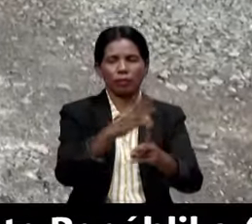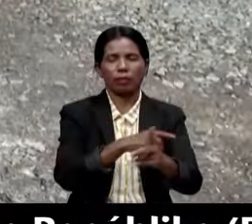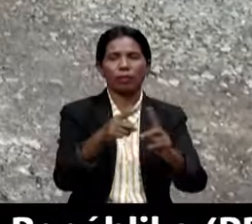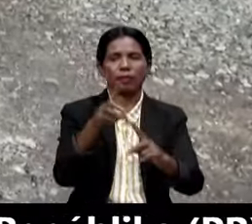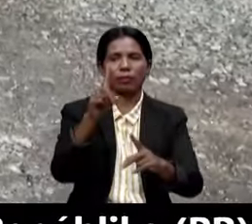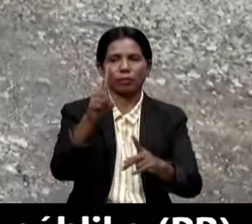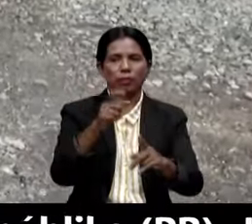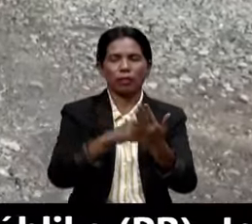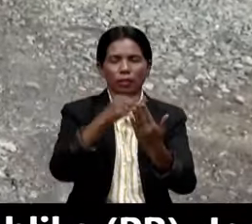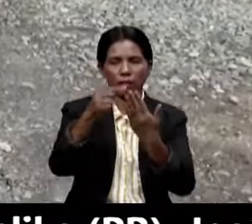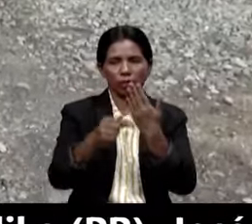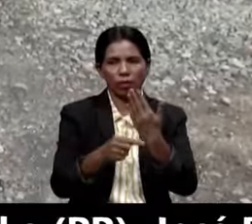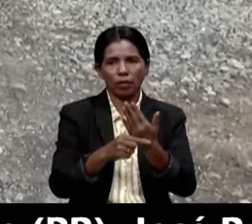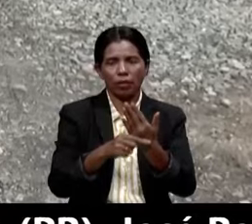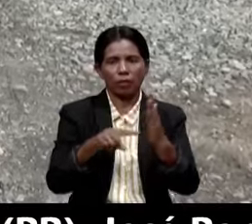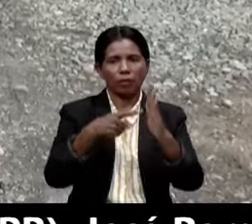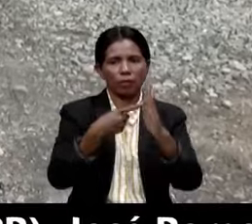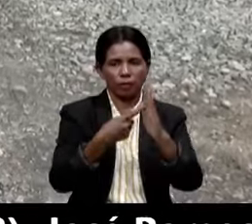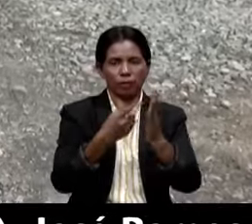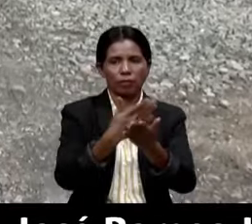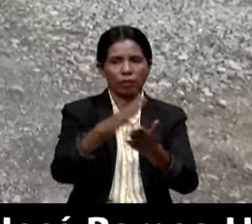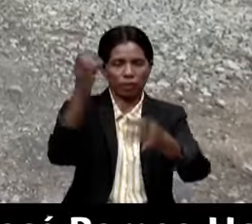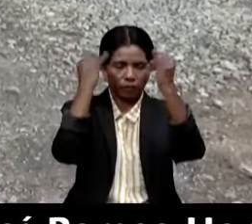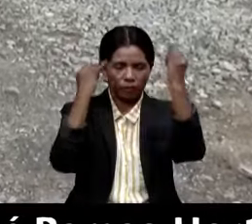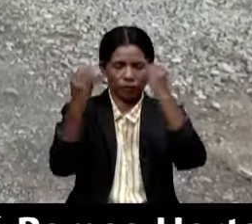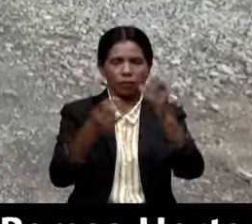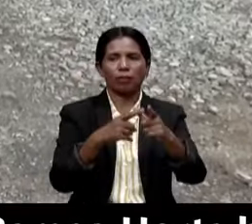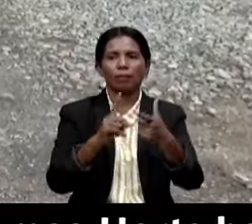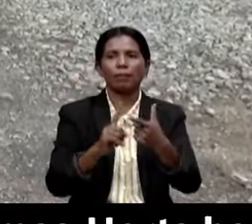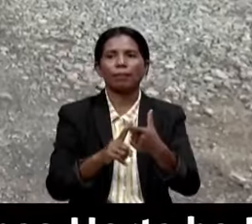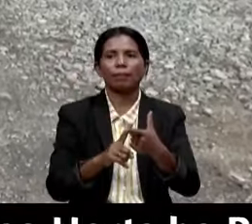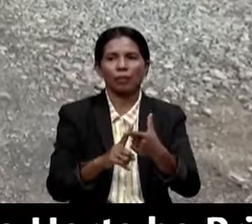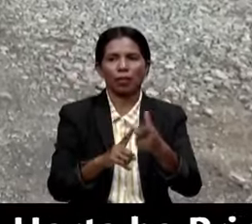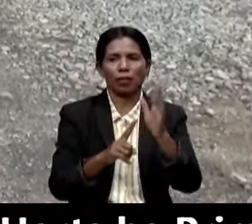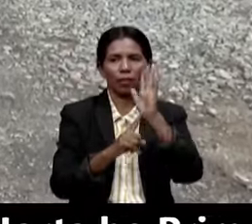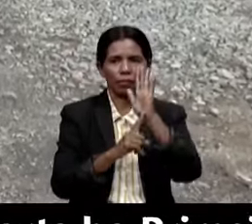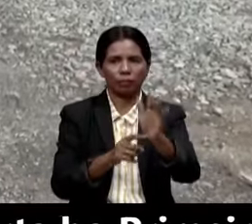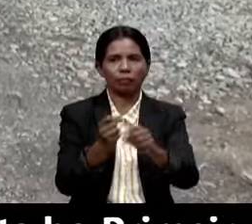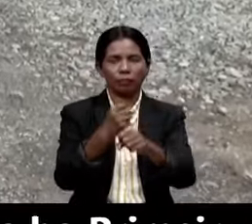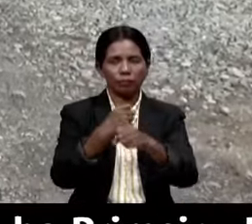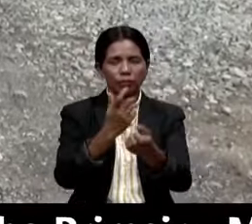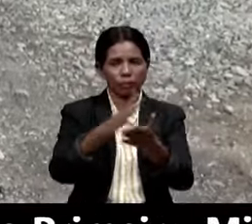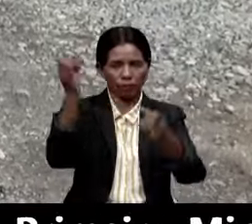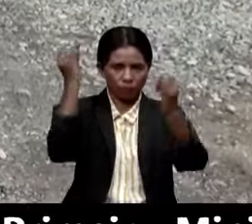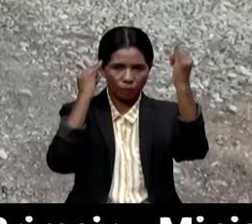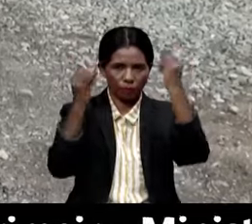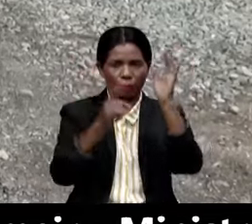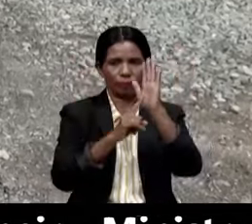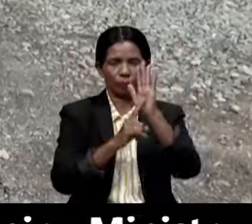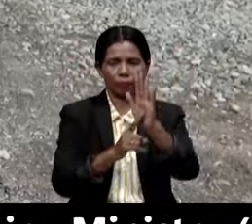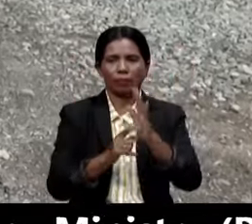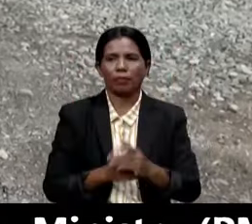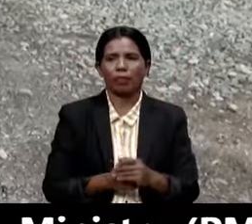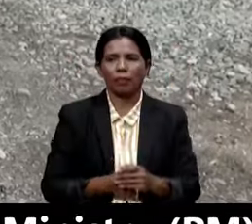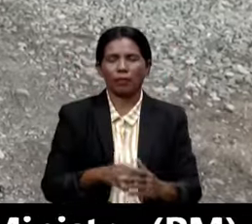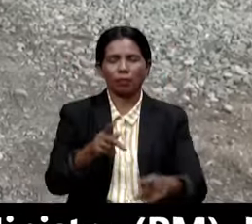agosto, como se chama? Se socializa até lá, tem um hábito de publica, falou, socialização, vai ter público, para ver o conhecimento.